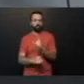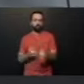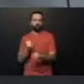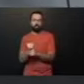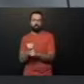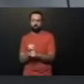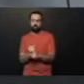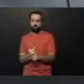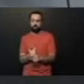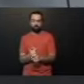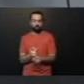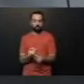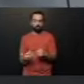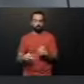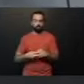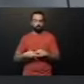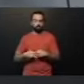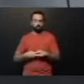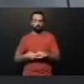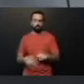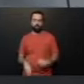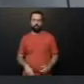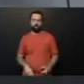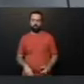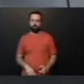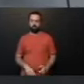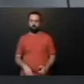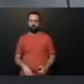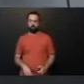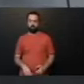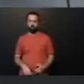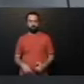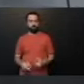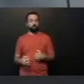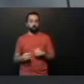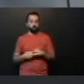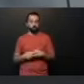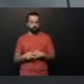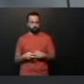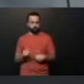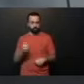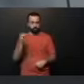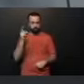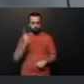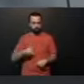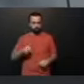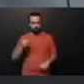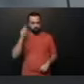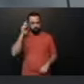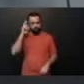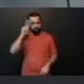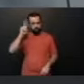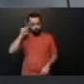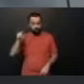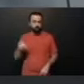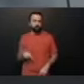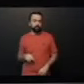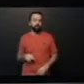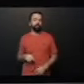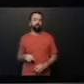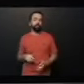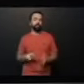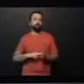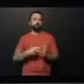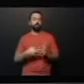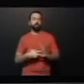exercício 3 da página 39. Lembra que nós trabalhamos os verbos imperativos, que são aqueles verbos que